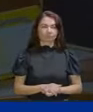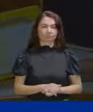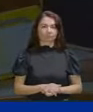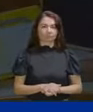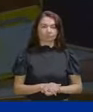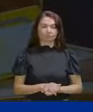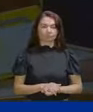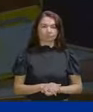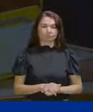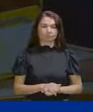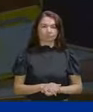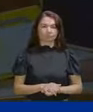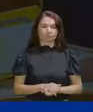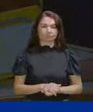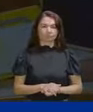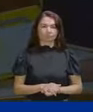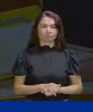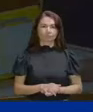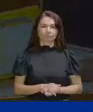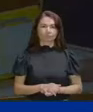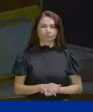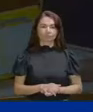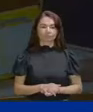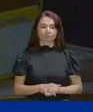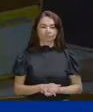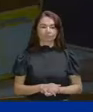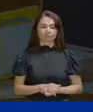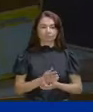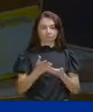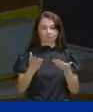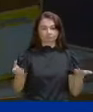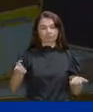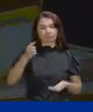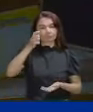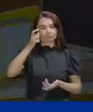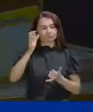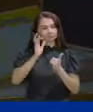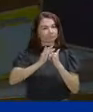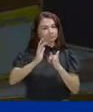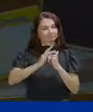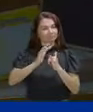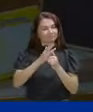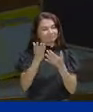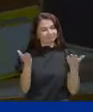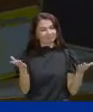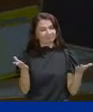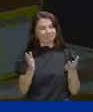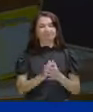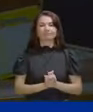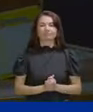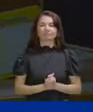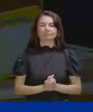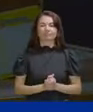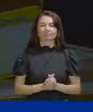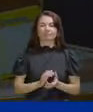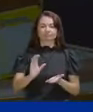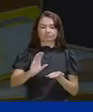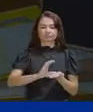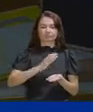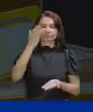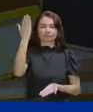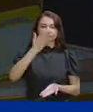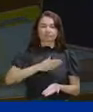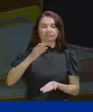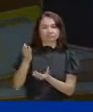Eleitoral. Senhoras e senhores, aqueles que nos acompanham pela plataforma do YouTube, cuidam os autos de prestação de